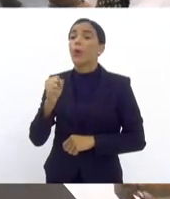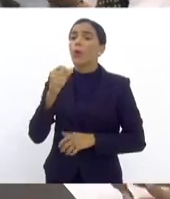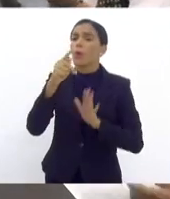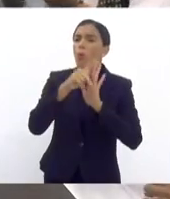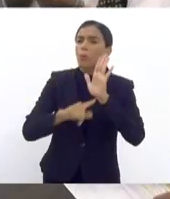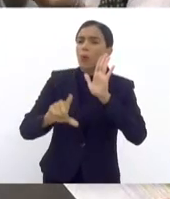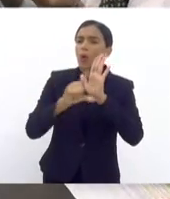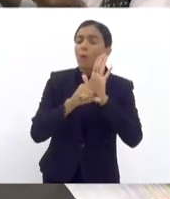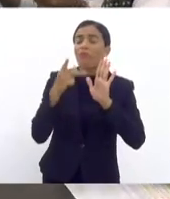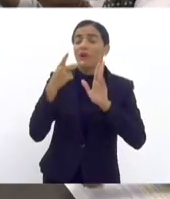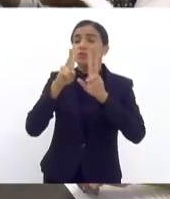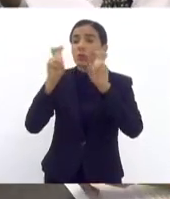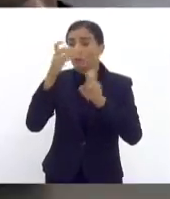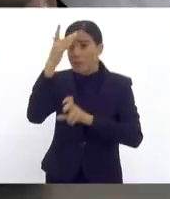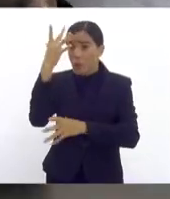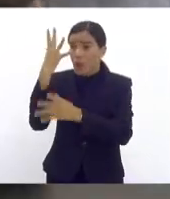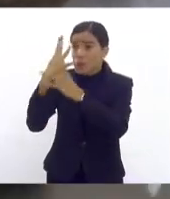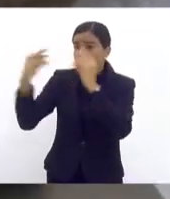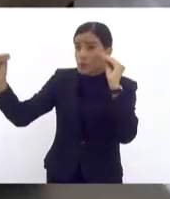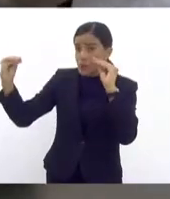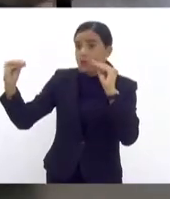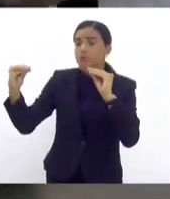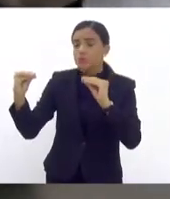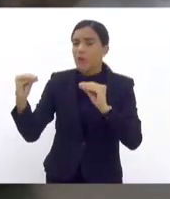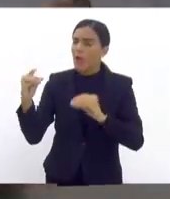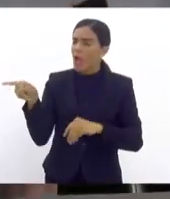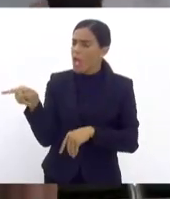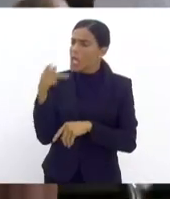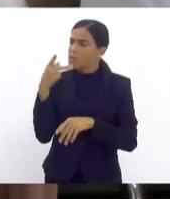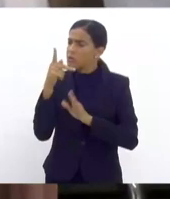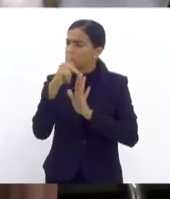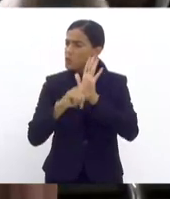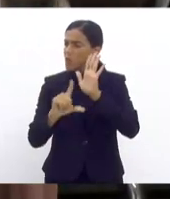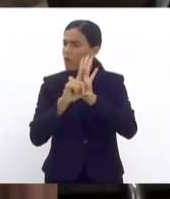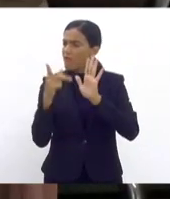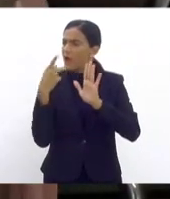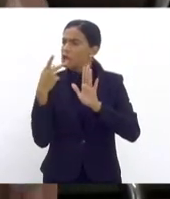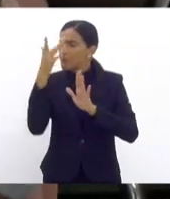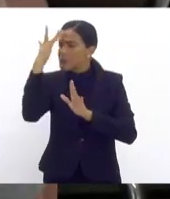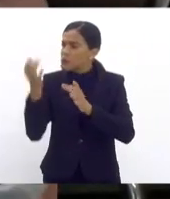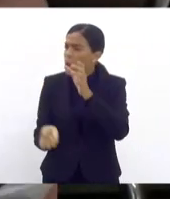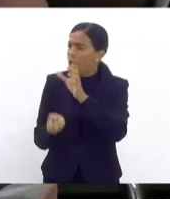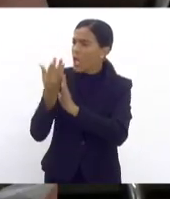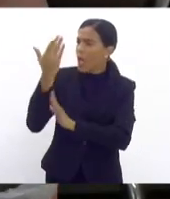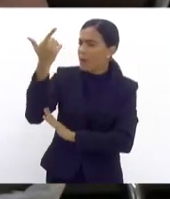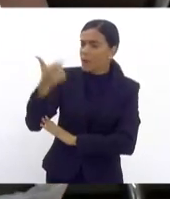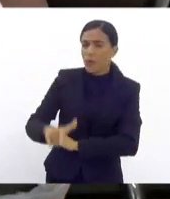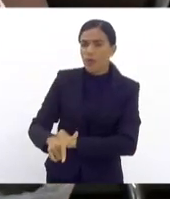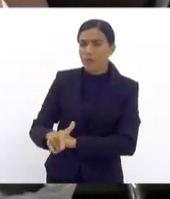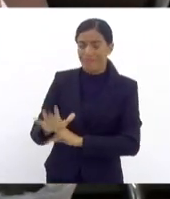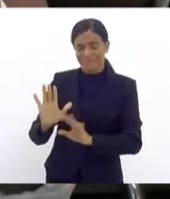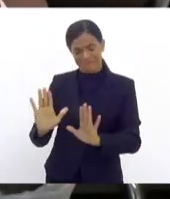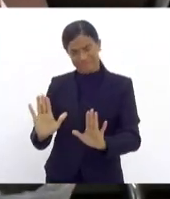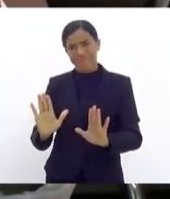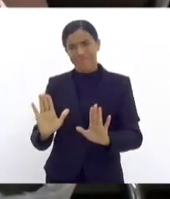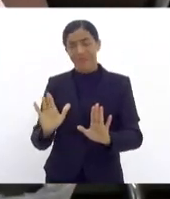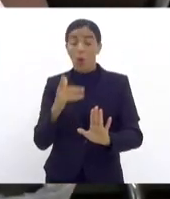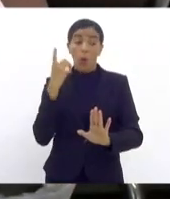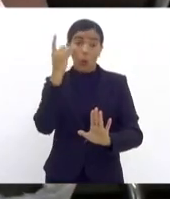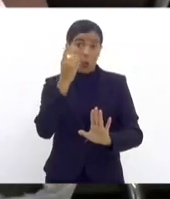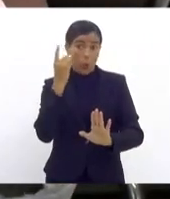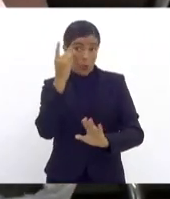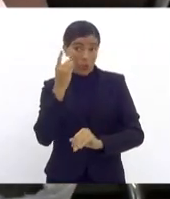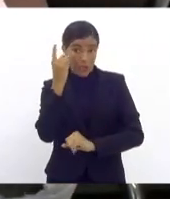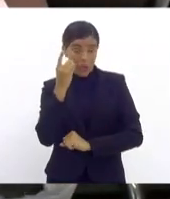dos desaparecidos. Essa emenda fala do reaparecido. Tem tese, tem que ver. A questão que o deputado